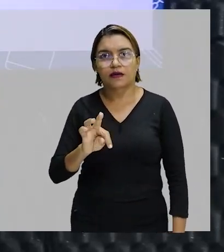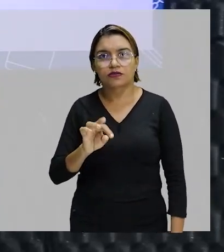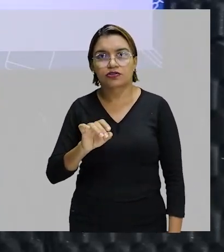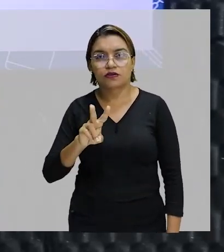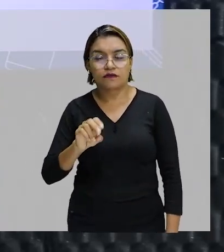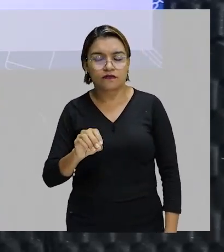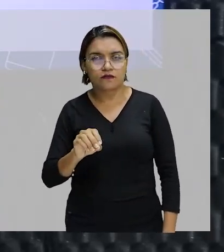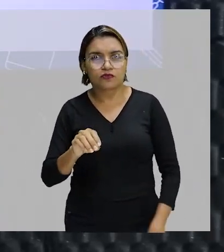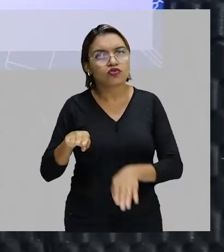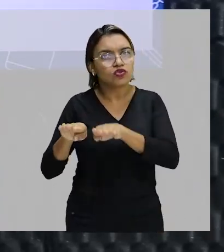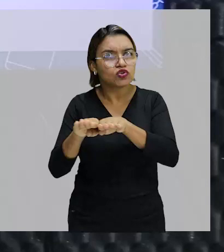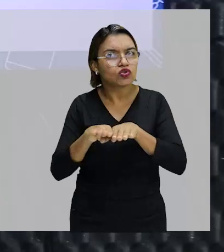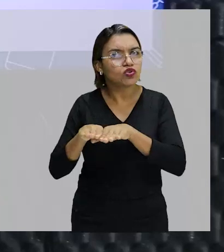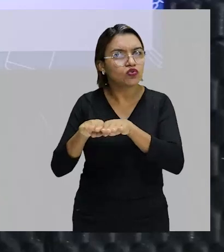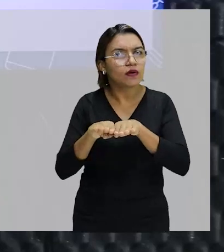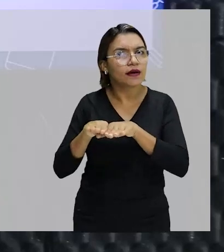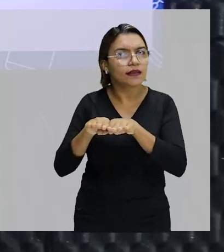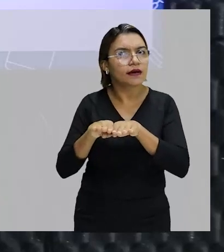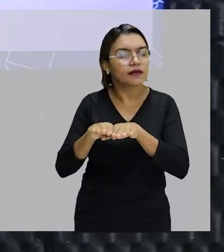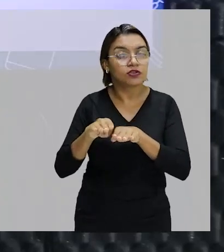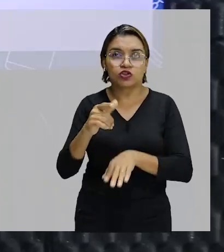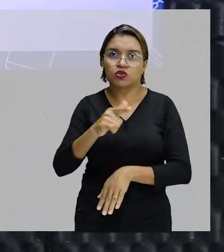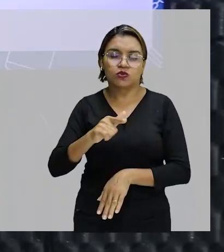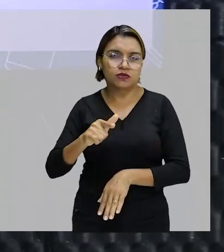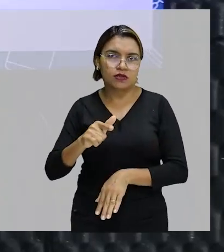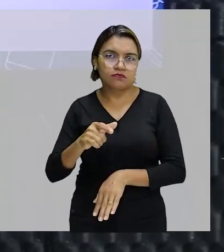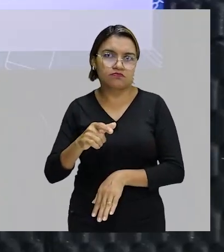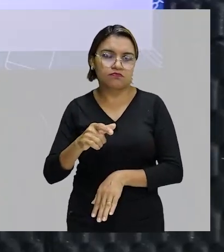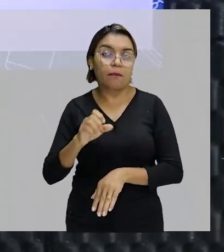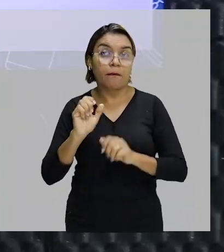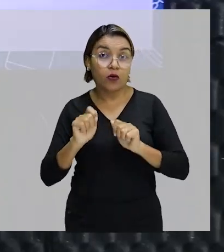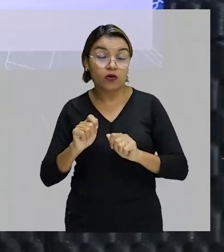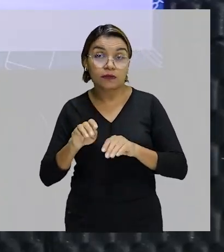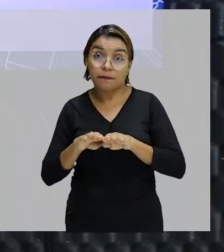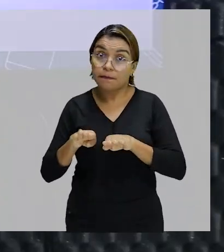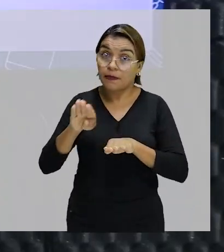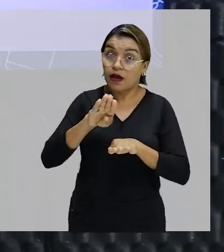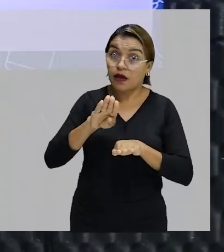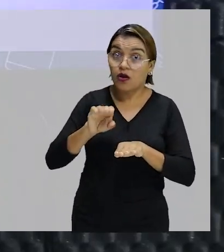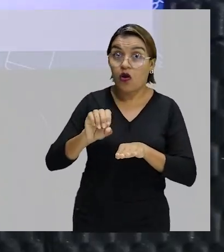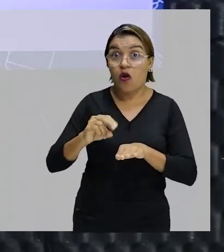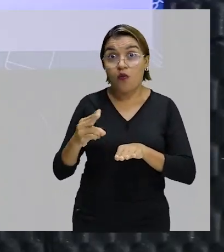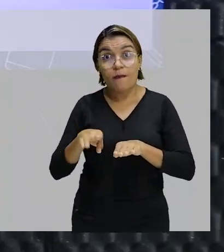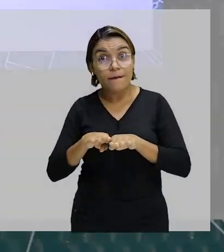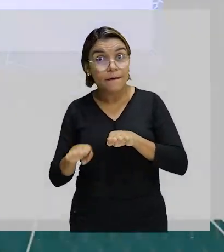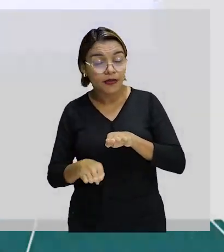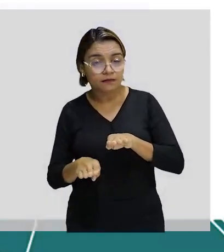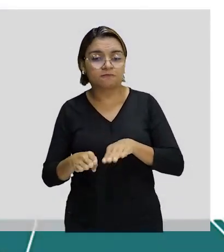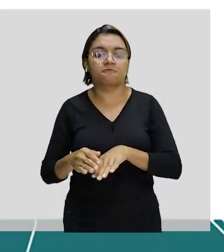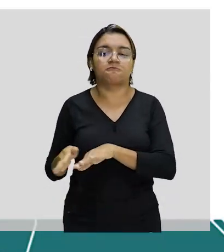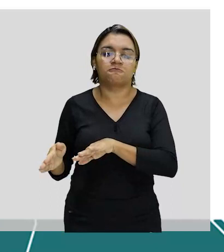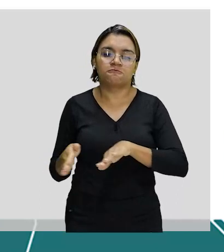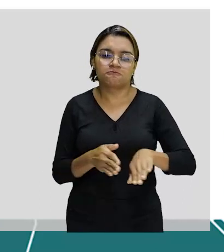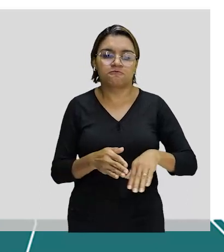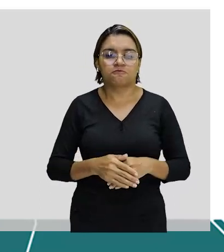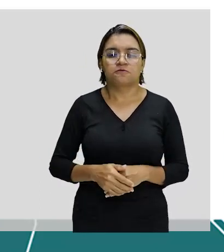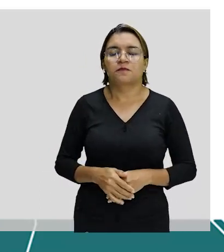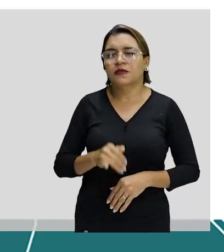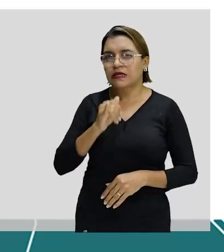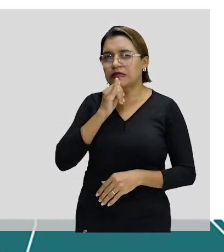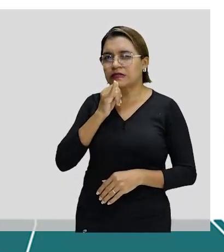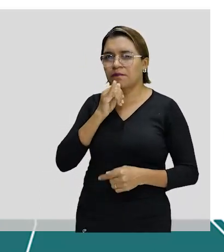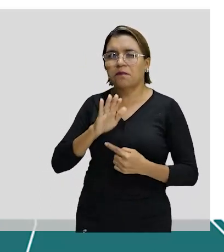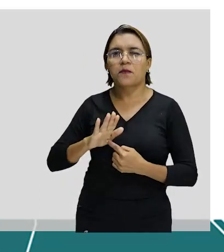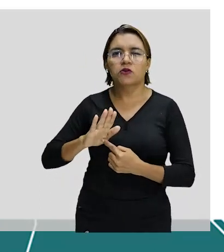de igualdade, porque ou ele é mais ou ele é menos, tá? Do que todos os outros. Vou mostrar agora em exemplos